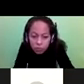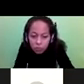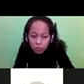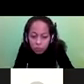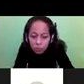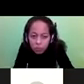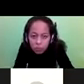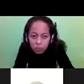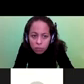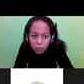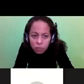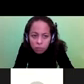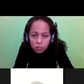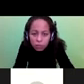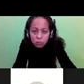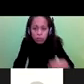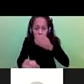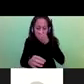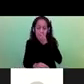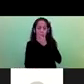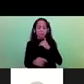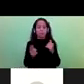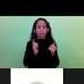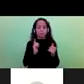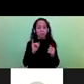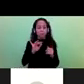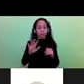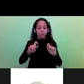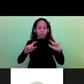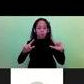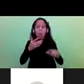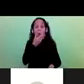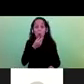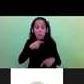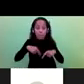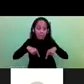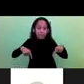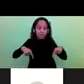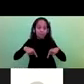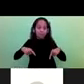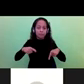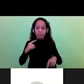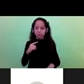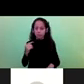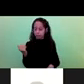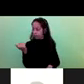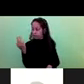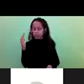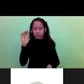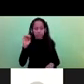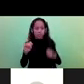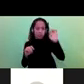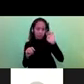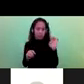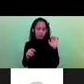de um homem, se vocês conseguirem visualizar, um homem. Do lado esquerdo, ele tem